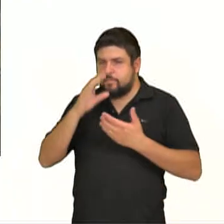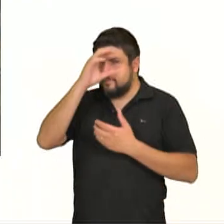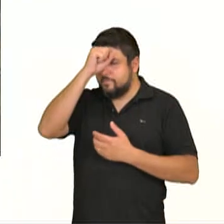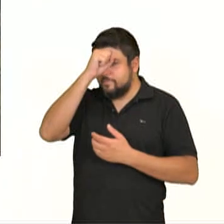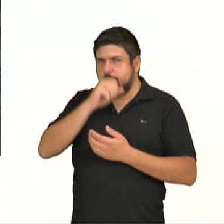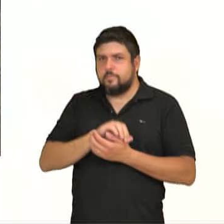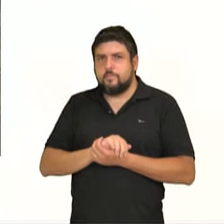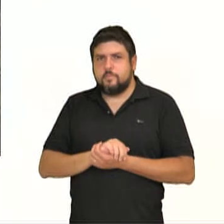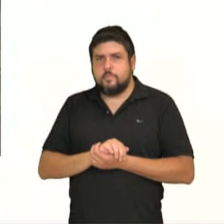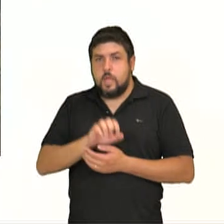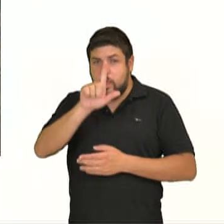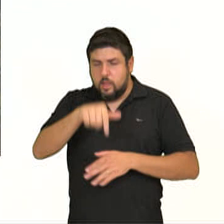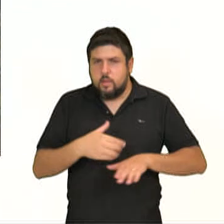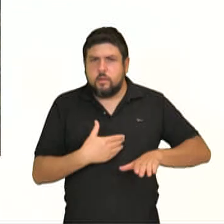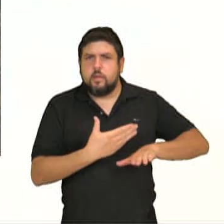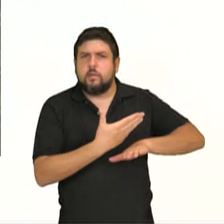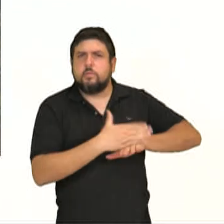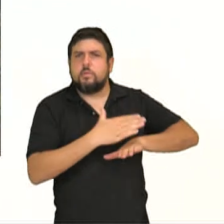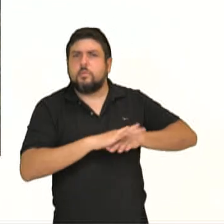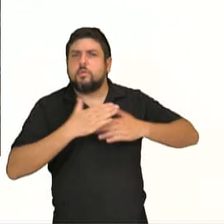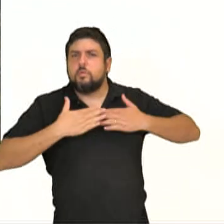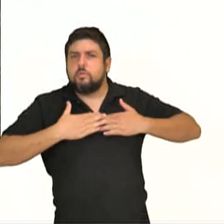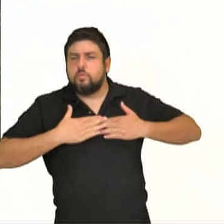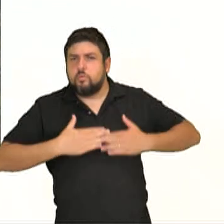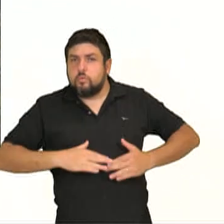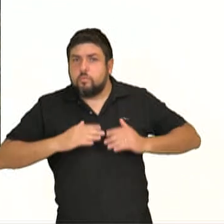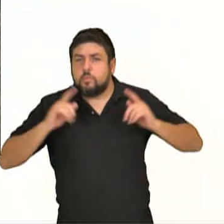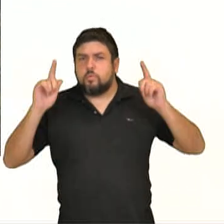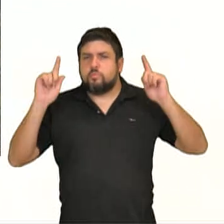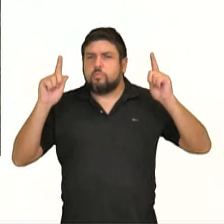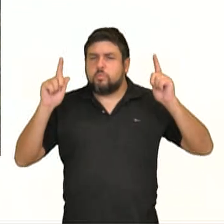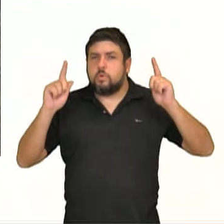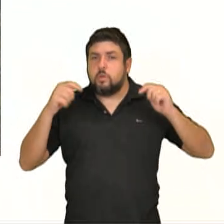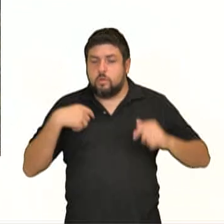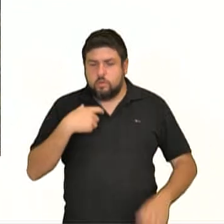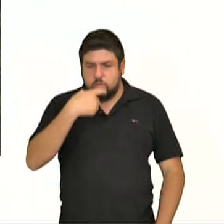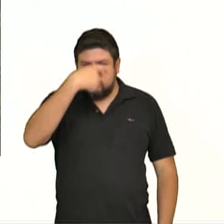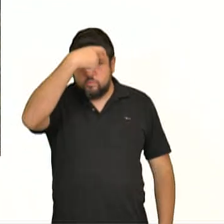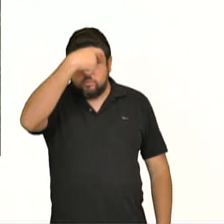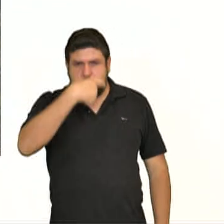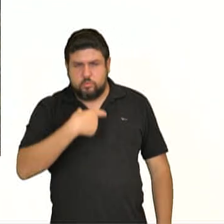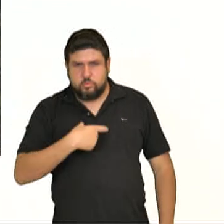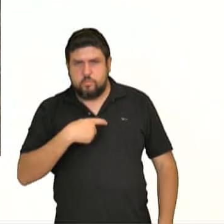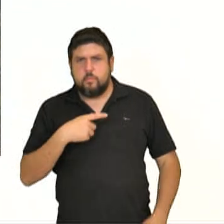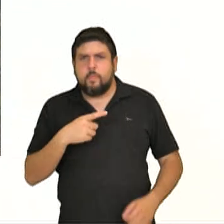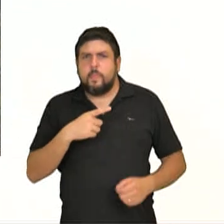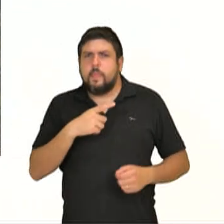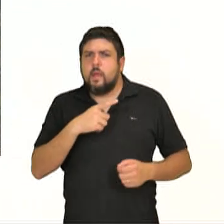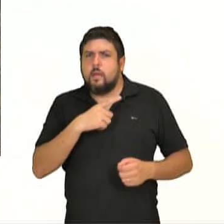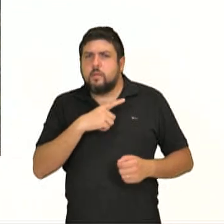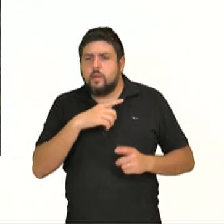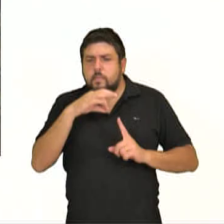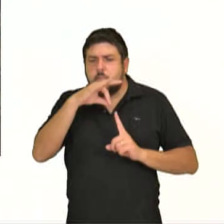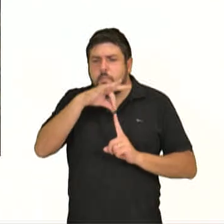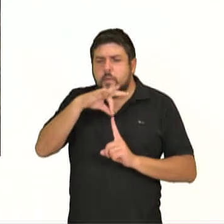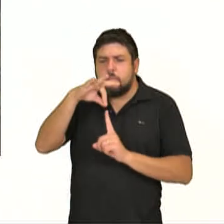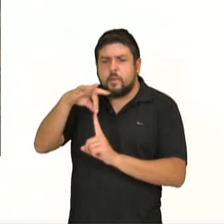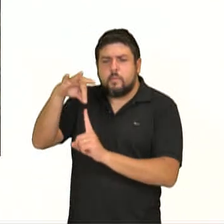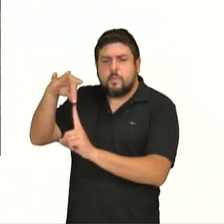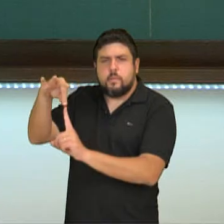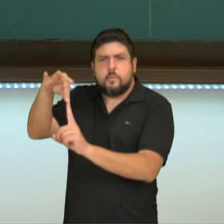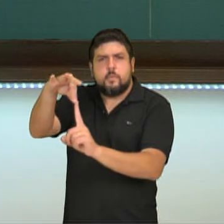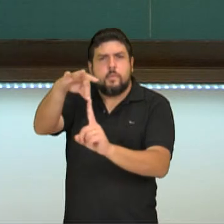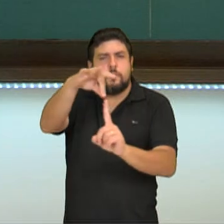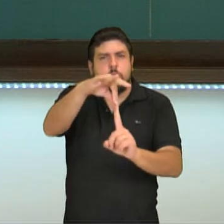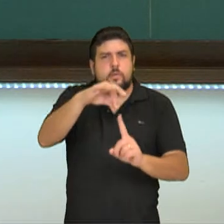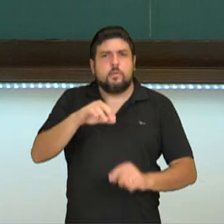É a prática corporal de aventura em que o praticante ele se orienta ao longo de uma série de pontos de controle. A gente chama